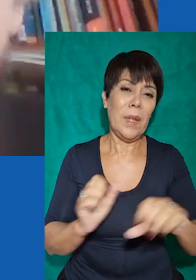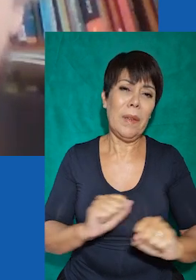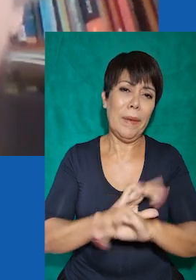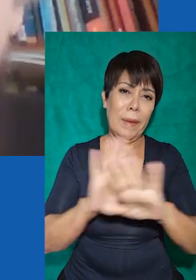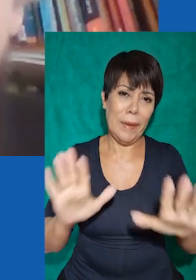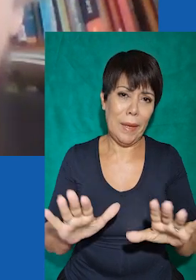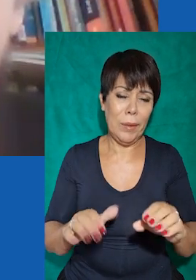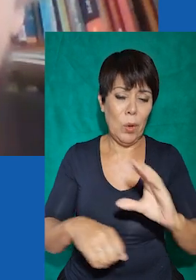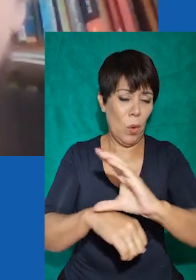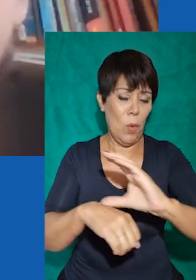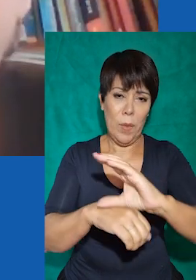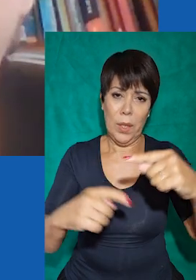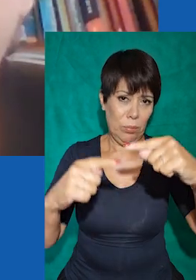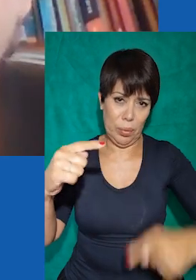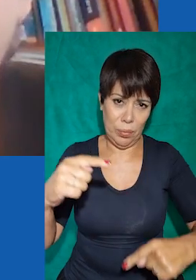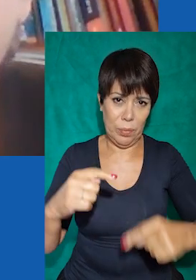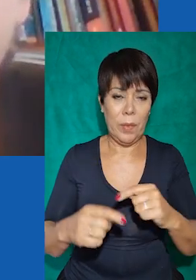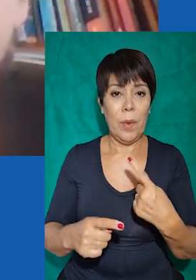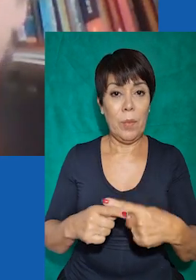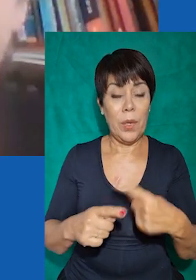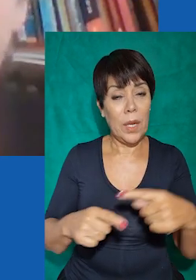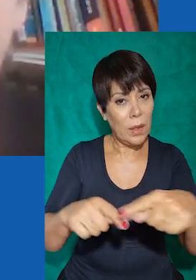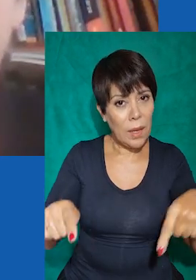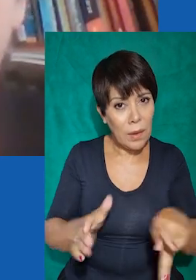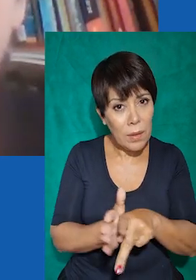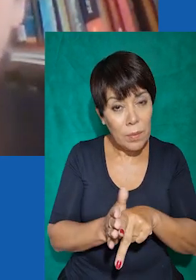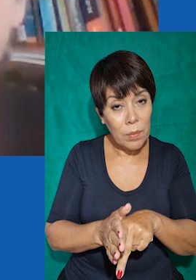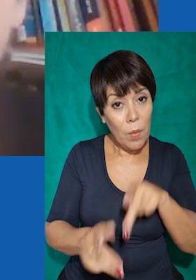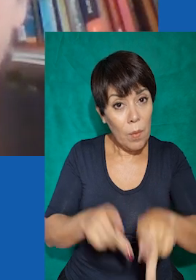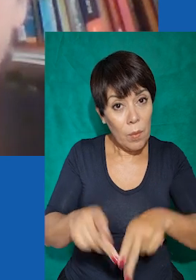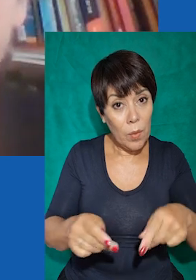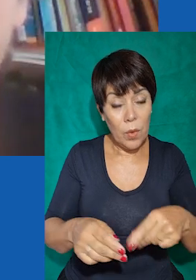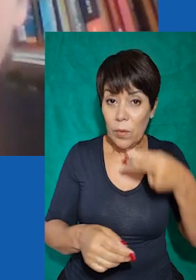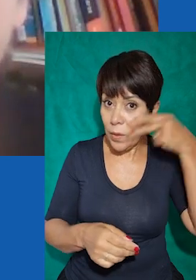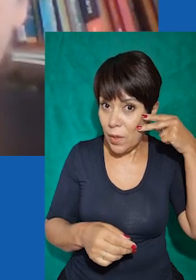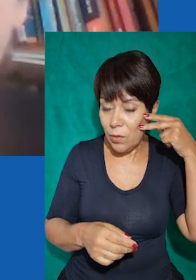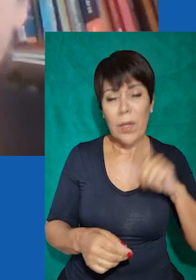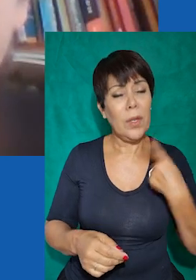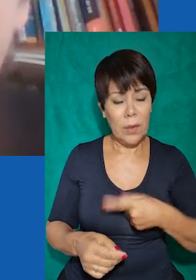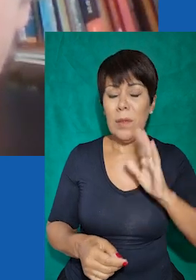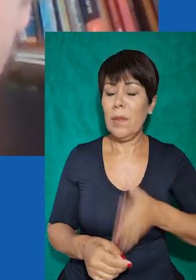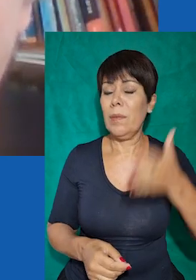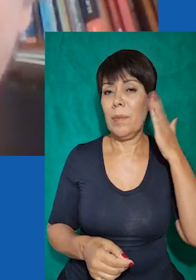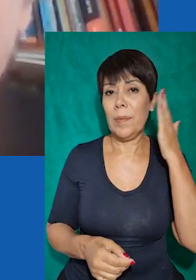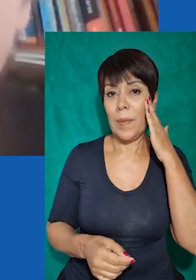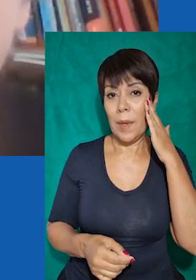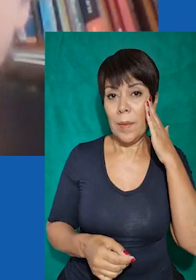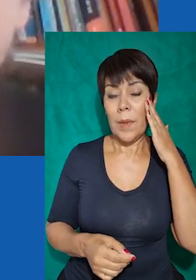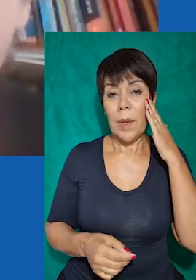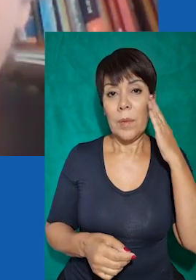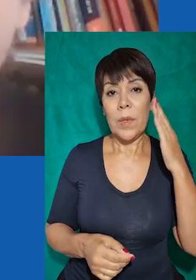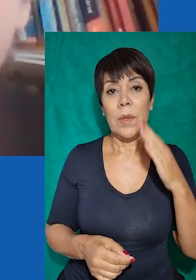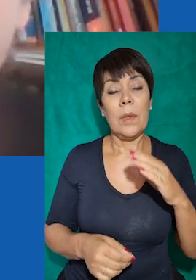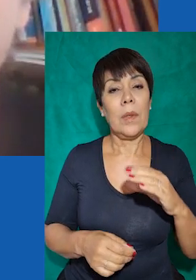é inconstitucional, já que terras indígenas, como acho que todos sabemos agora, desde